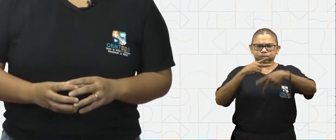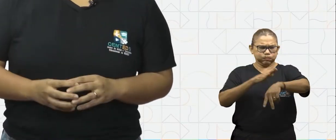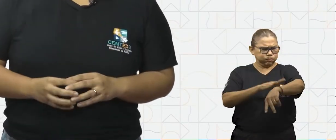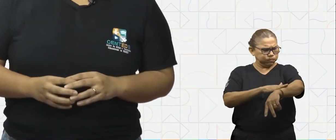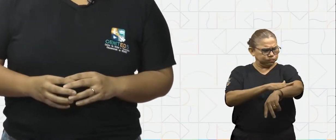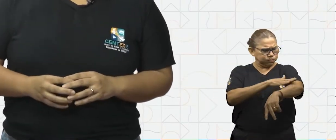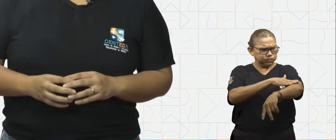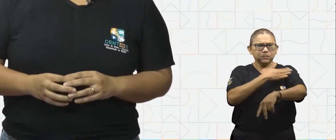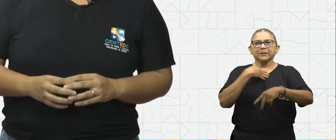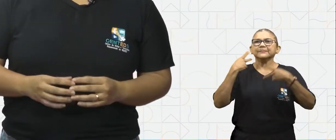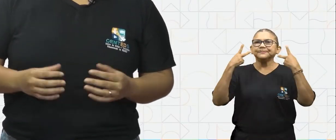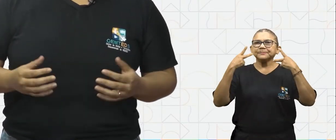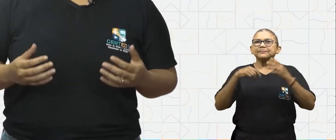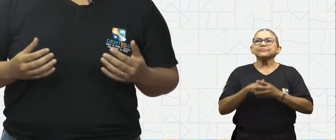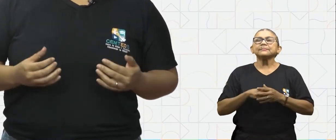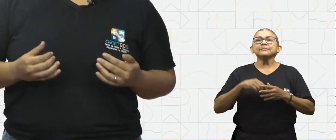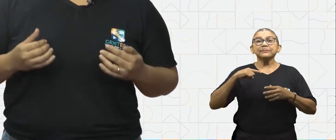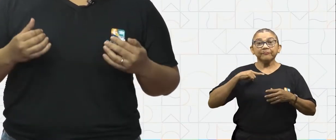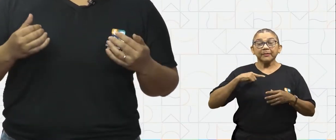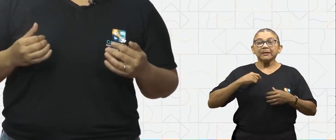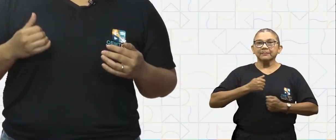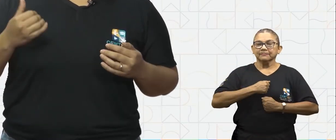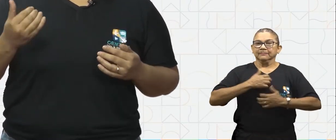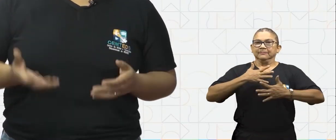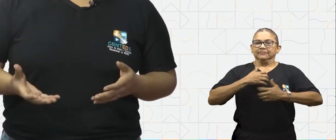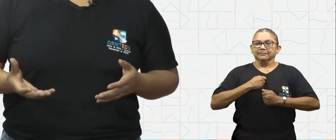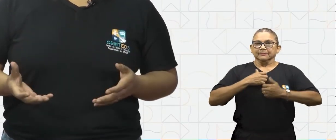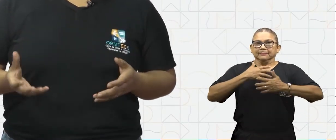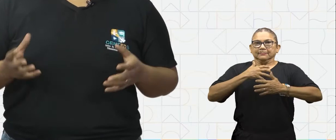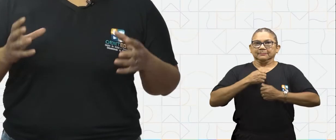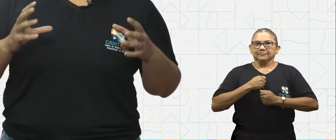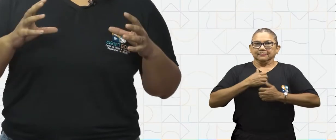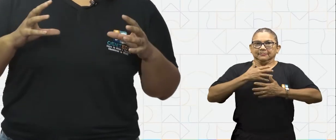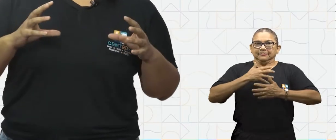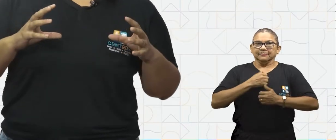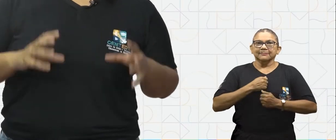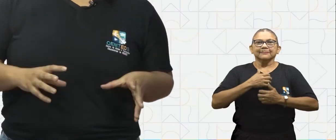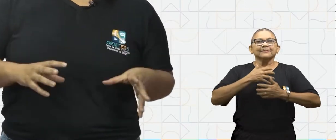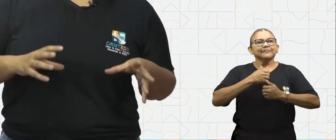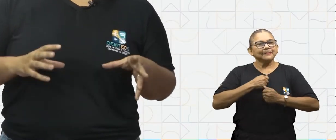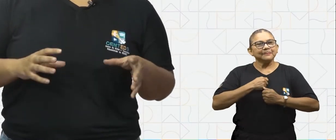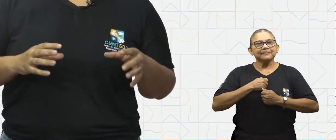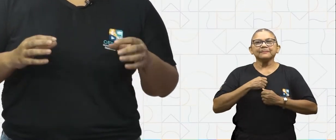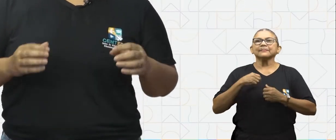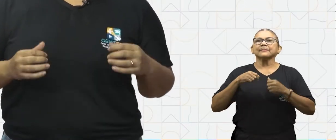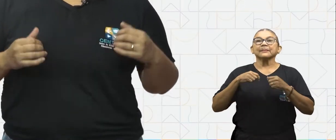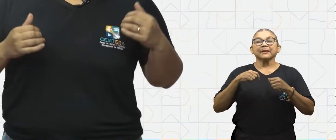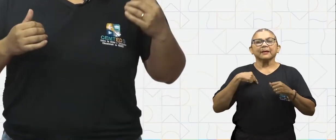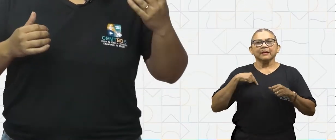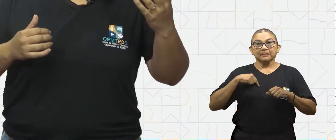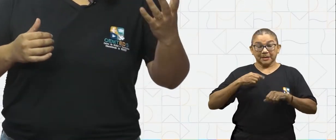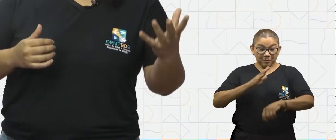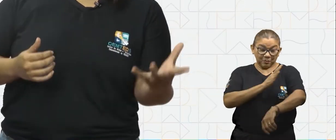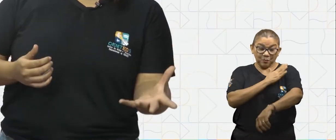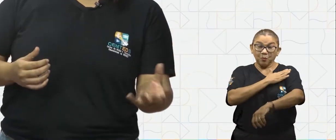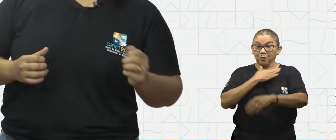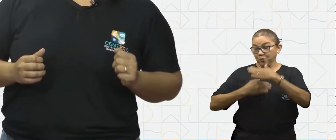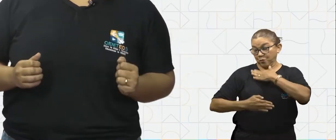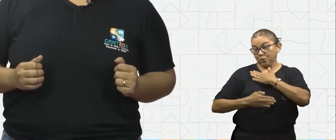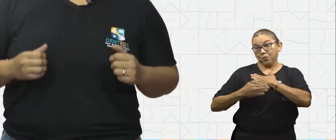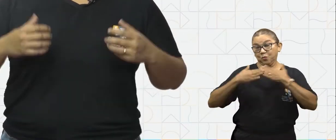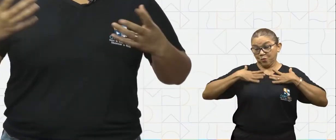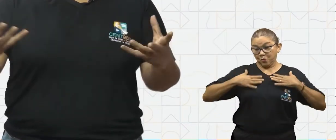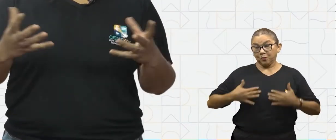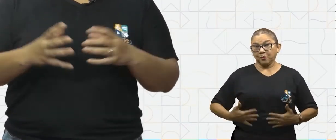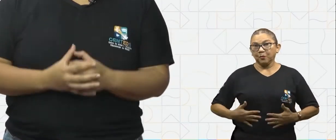vermelhas. Além disso, a respiração fica mais rápida para que o corpo possa captar mais gás